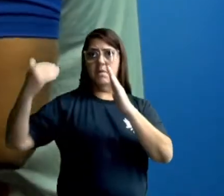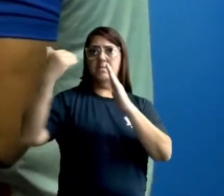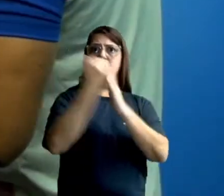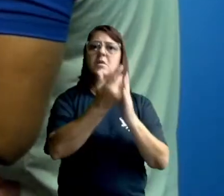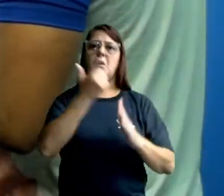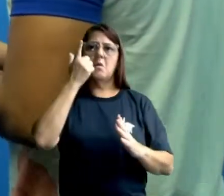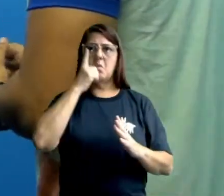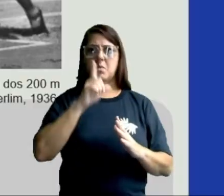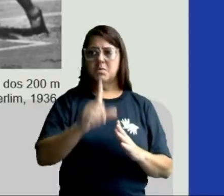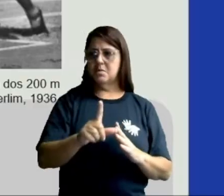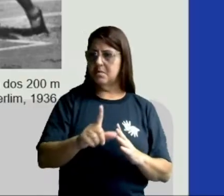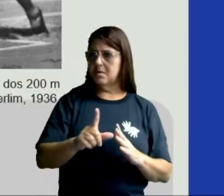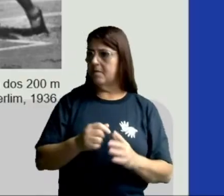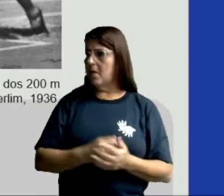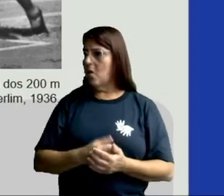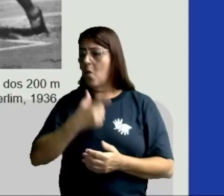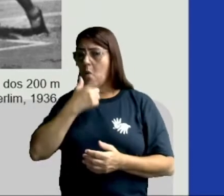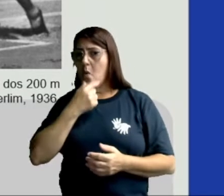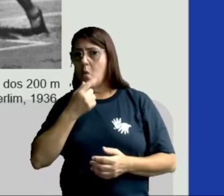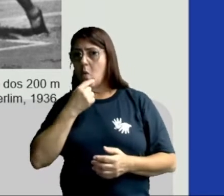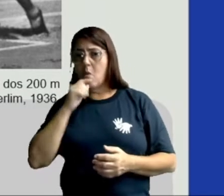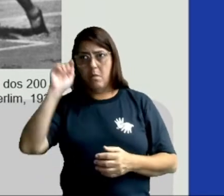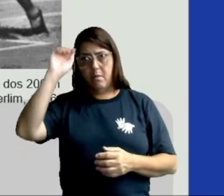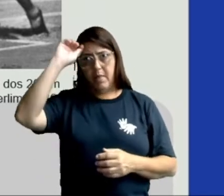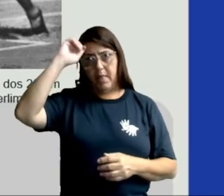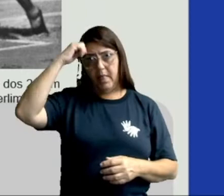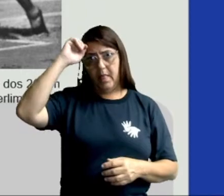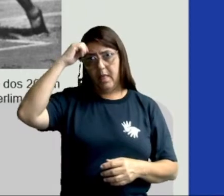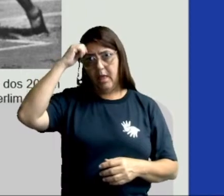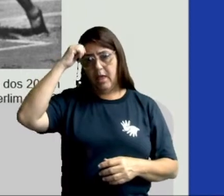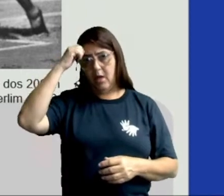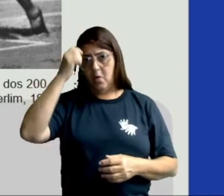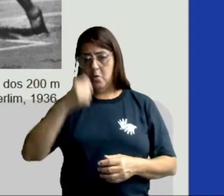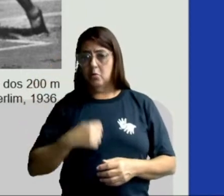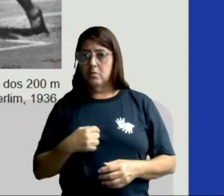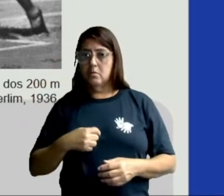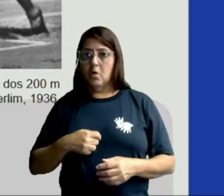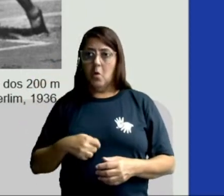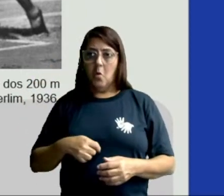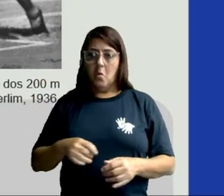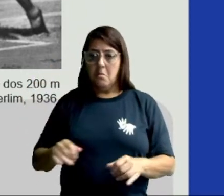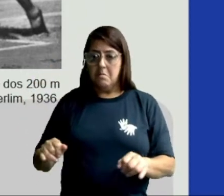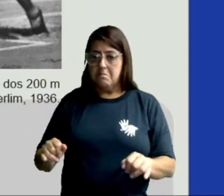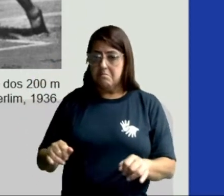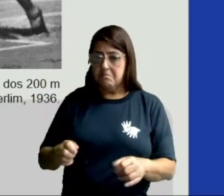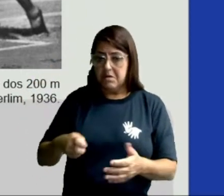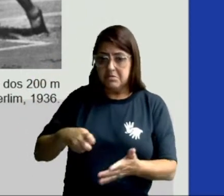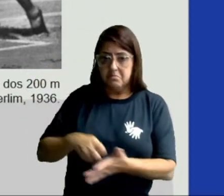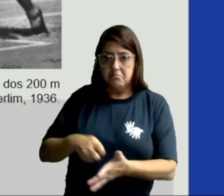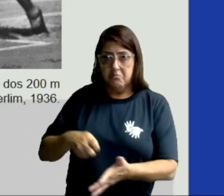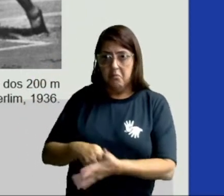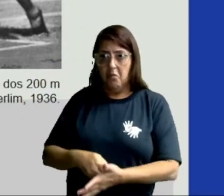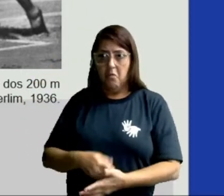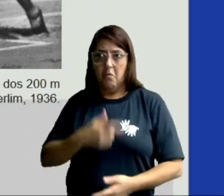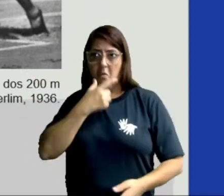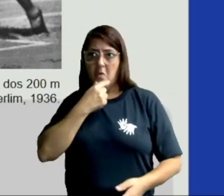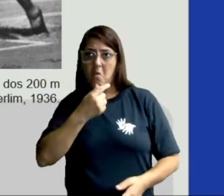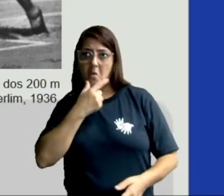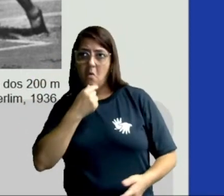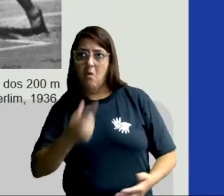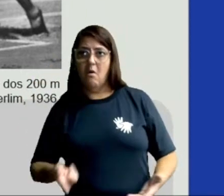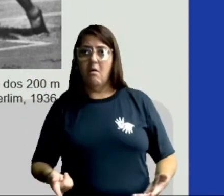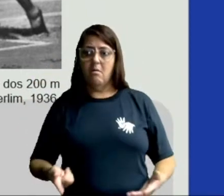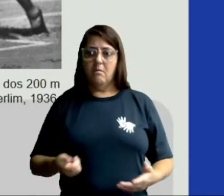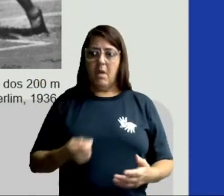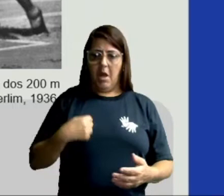cidadão aqui, Jesse Owens, acaba humilhando Hitler, porque para mostrar ao mundo a suposta